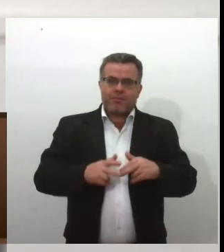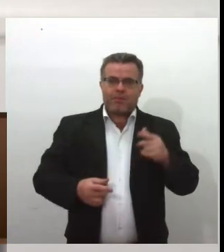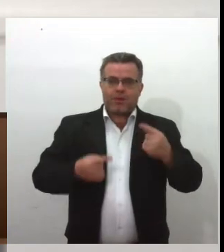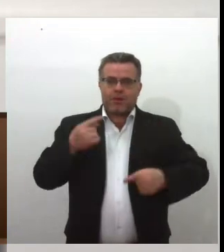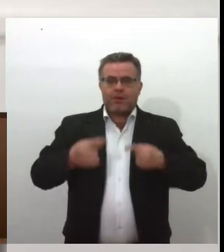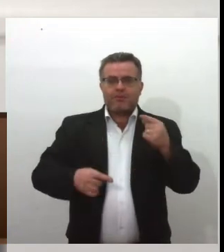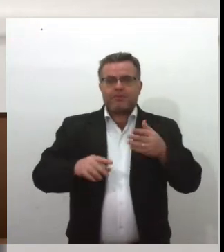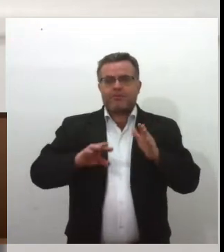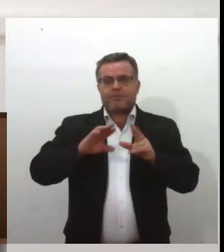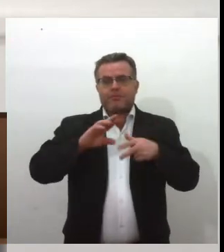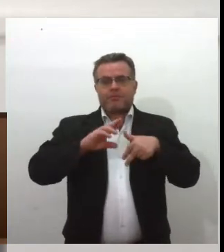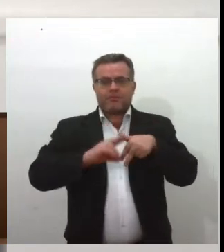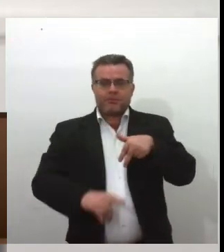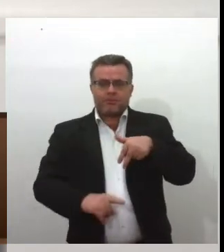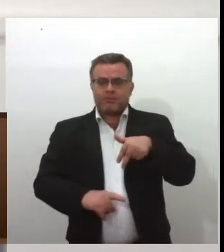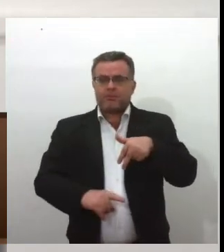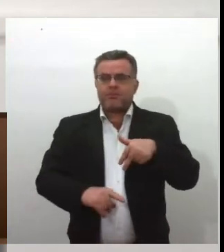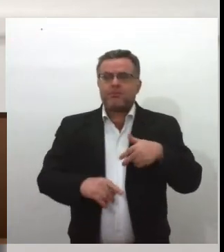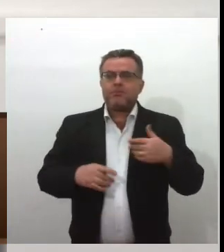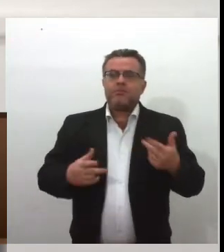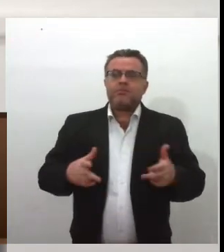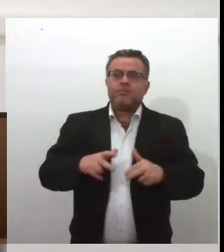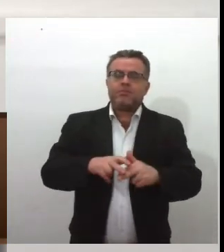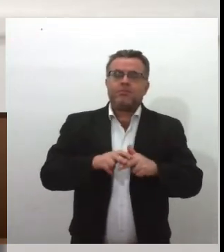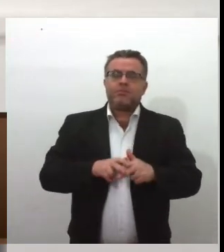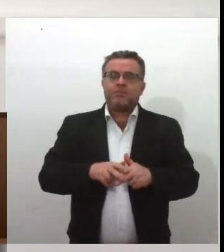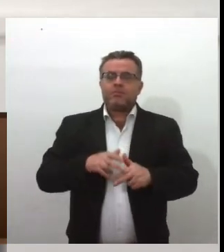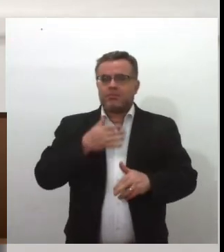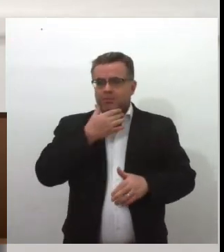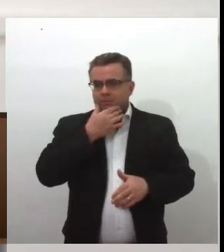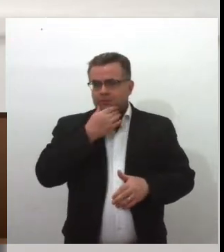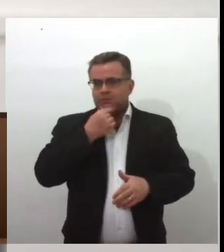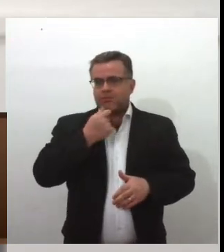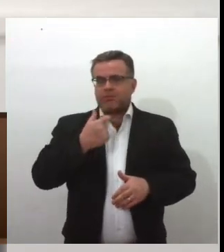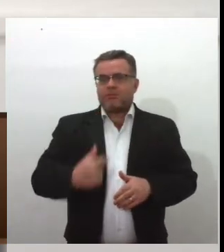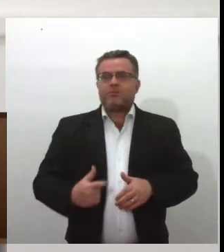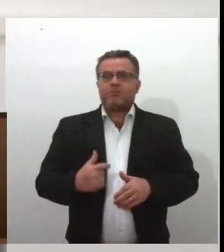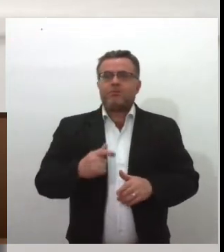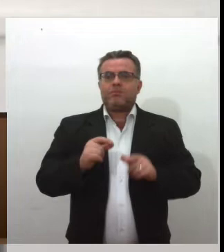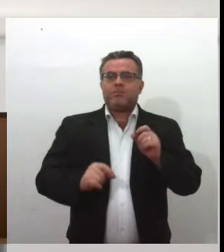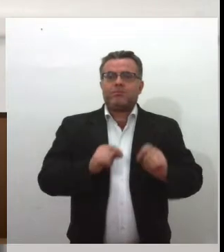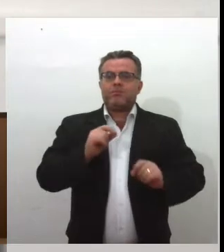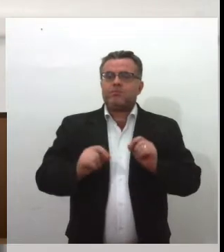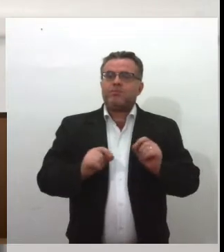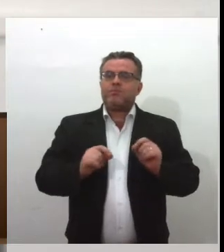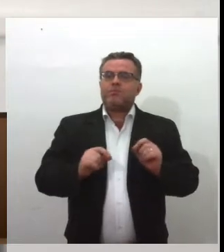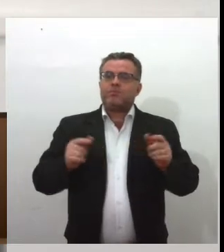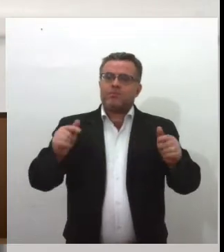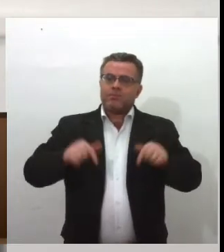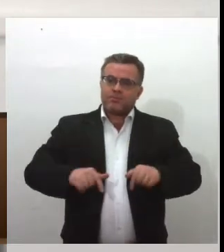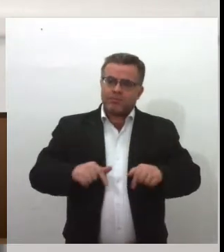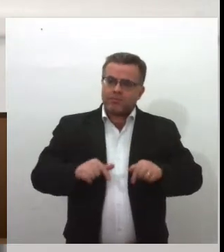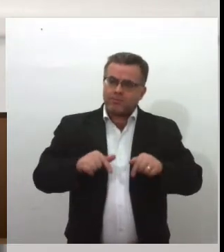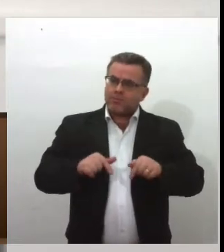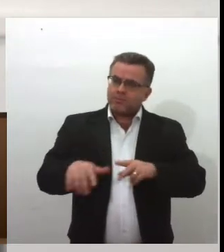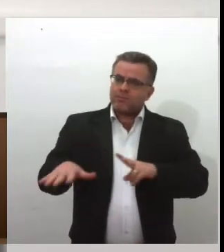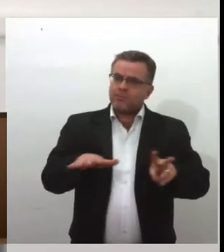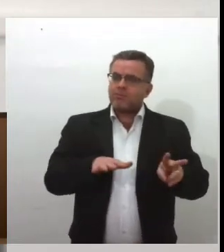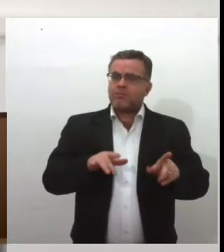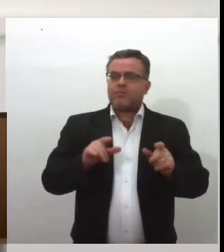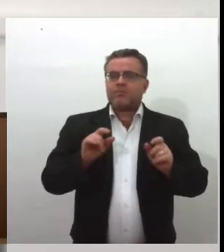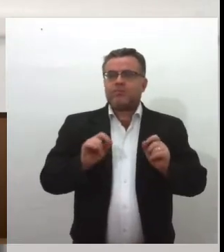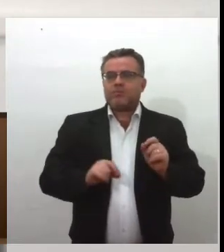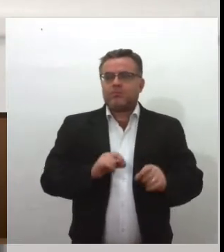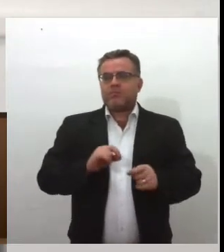gênero. Então, a população masculina da SES, essa semana, ela tem uma semana com algumas